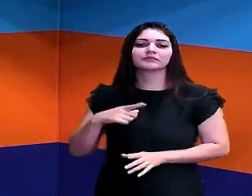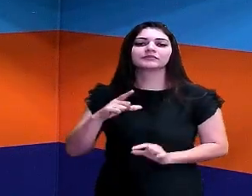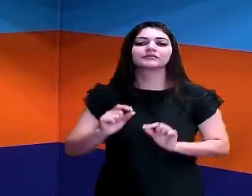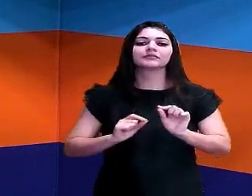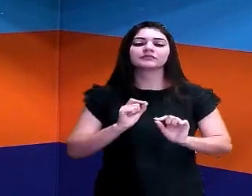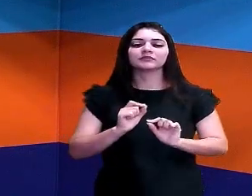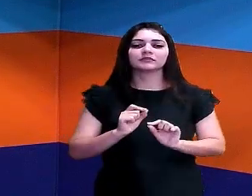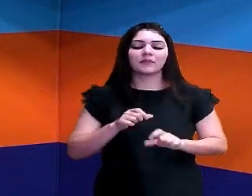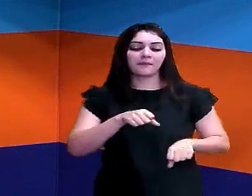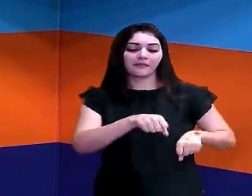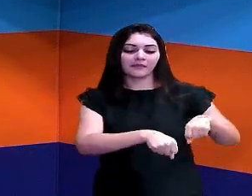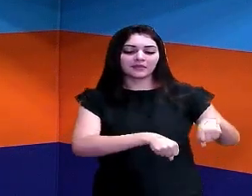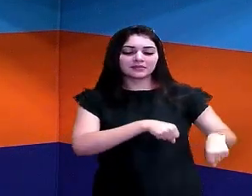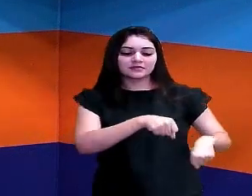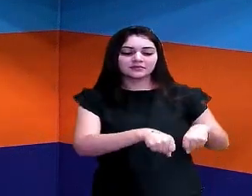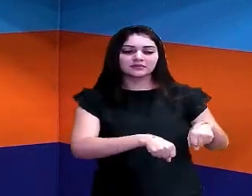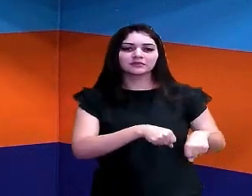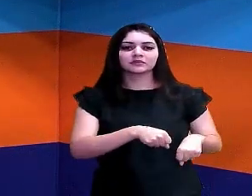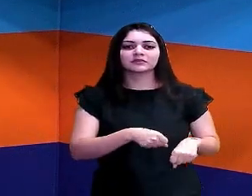ó, bicicleta,